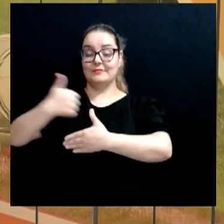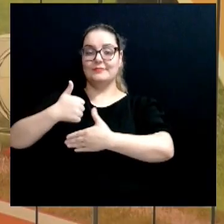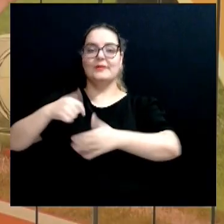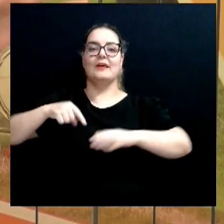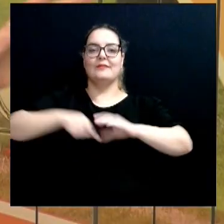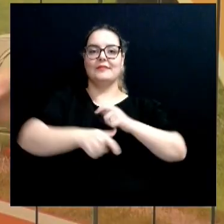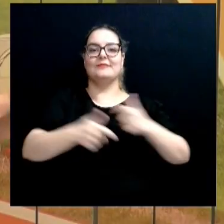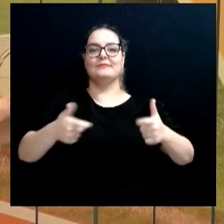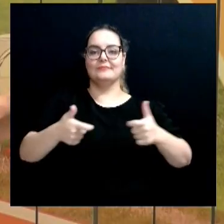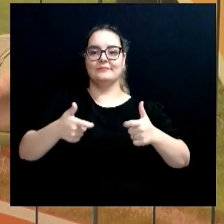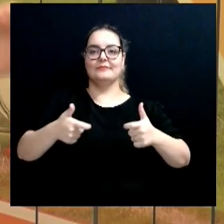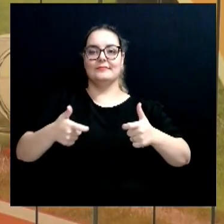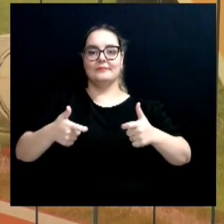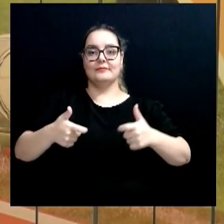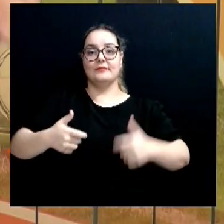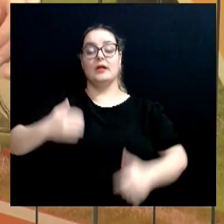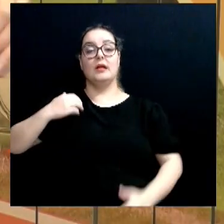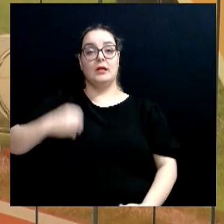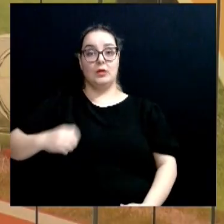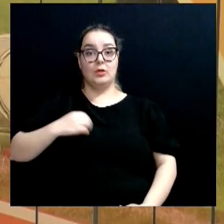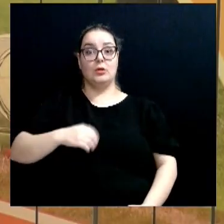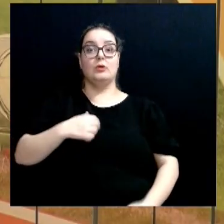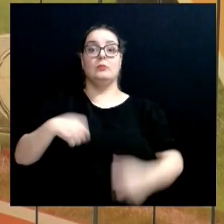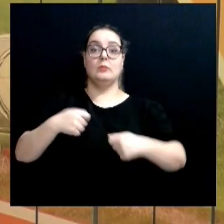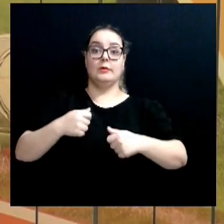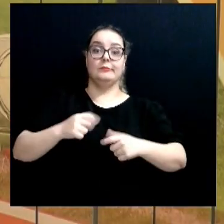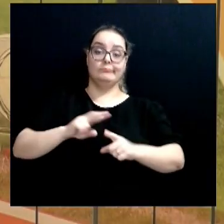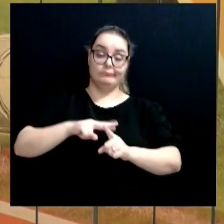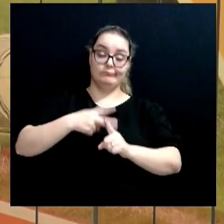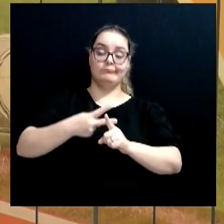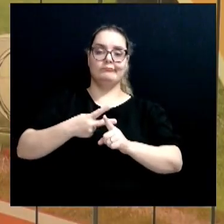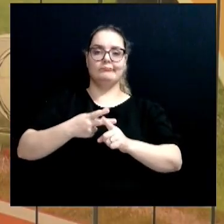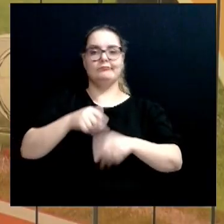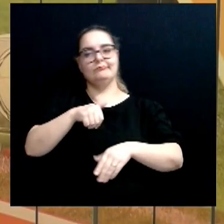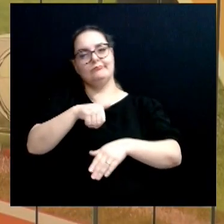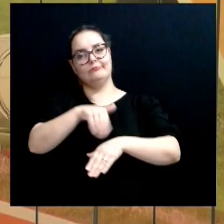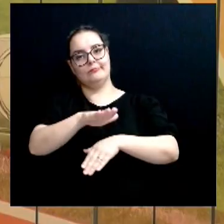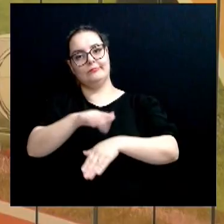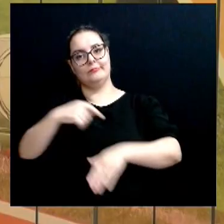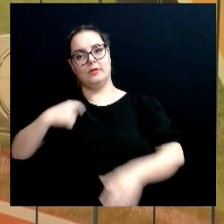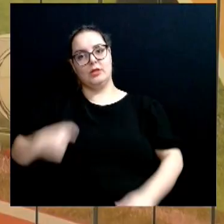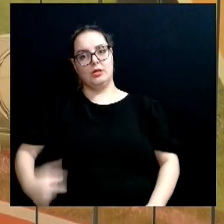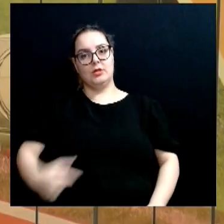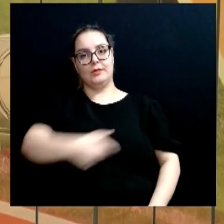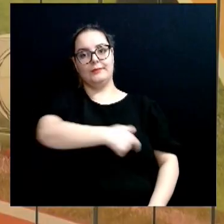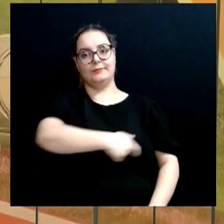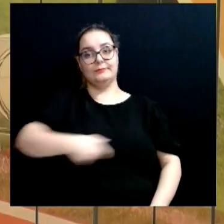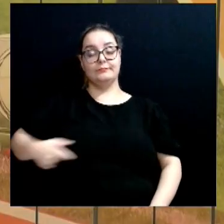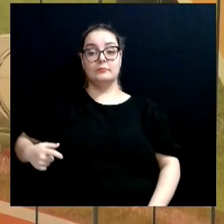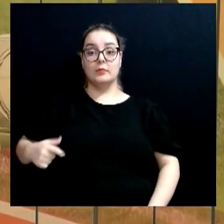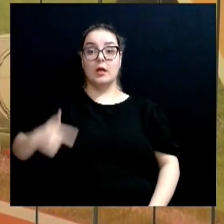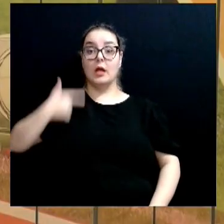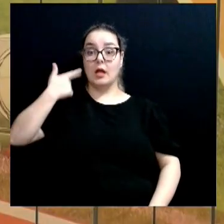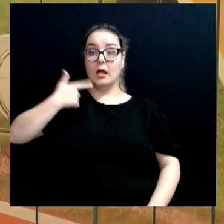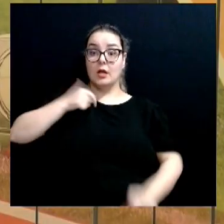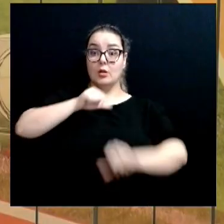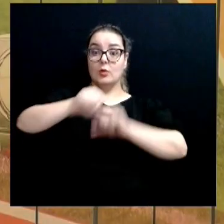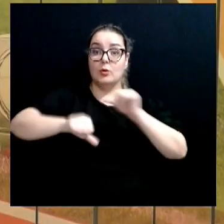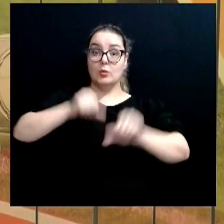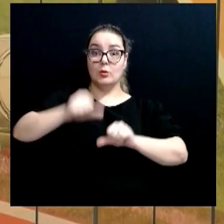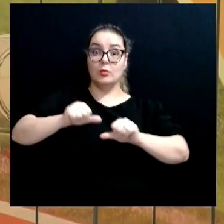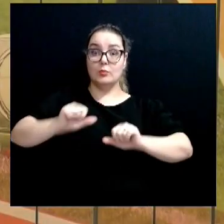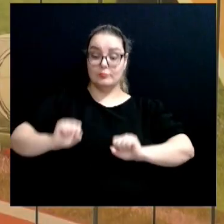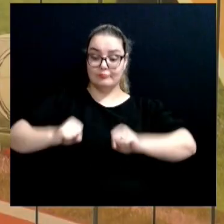Argentina, precisou da prorrogação, mas eliminou a Suíça. A Inglaterra virou para cima da Noruega